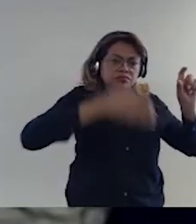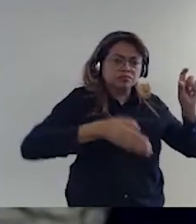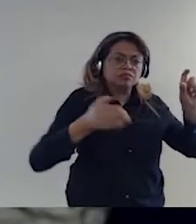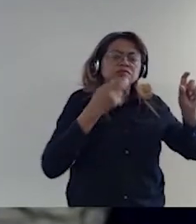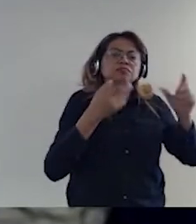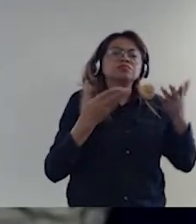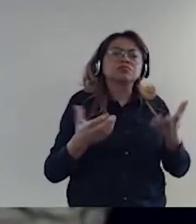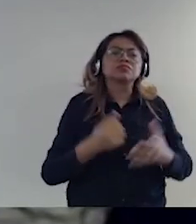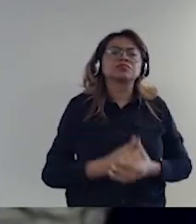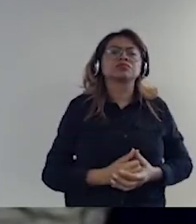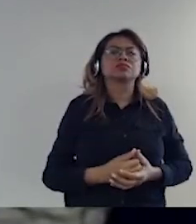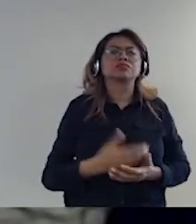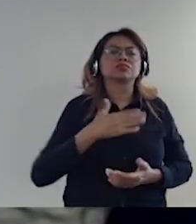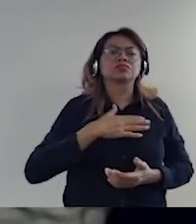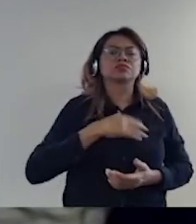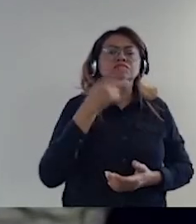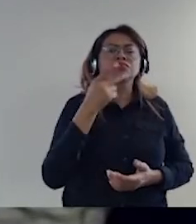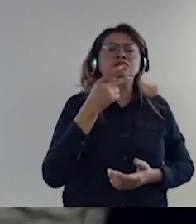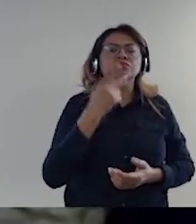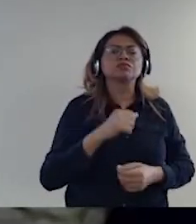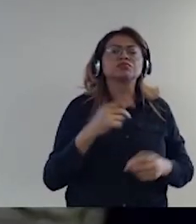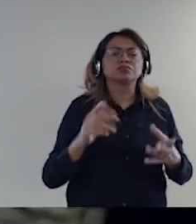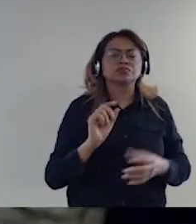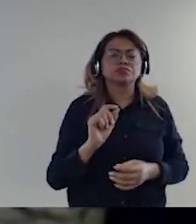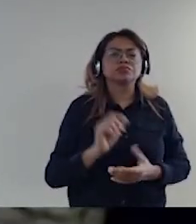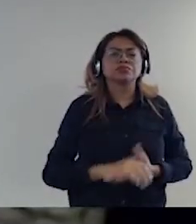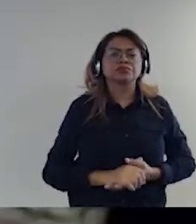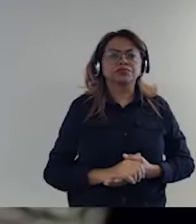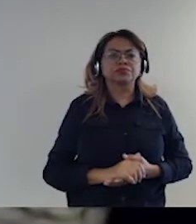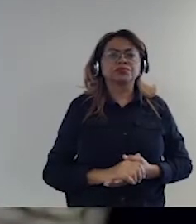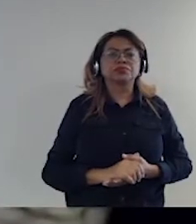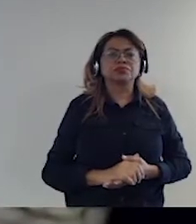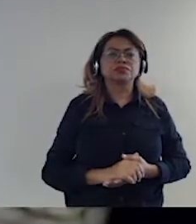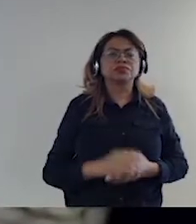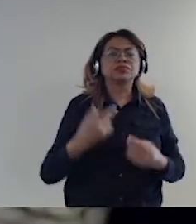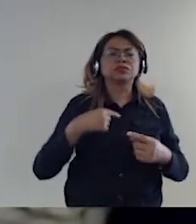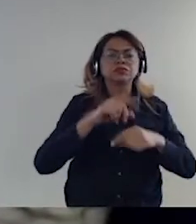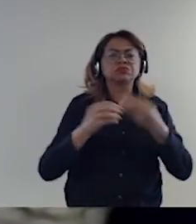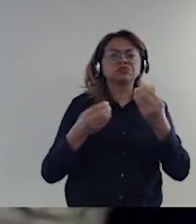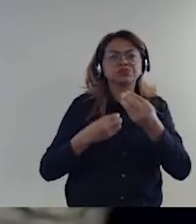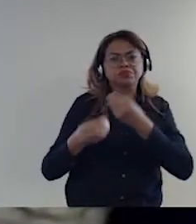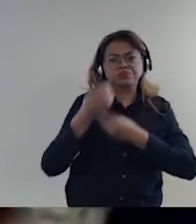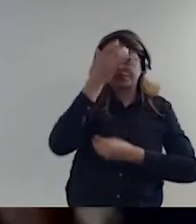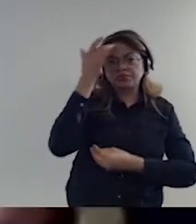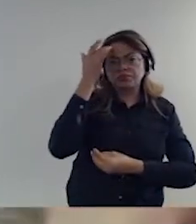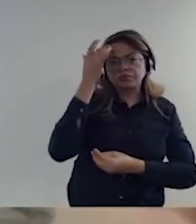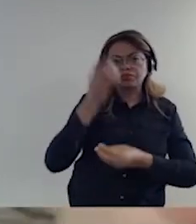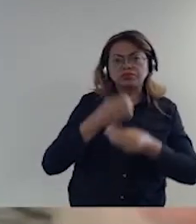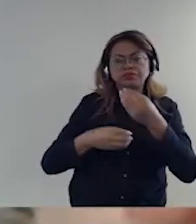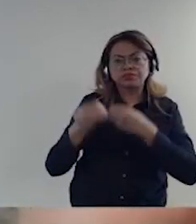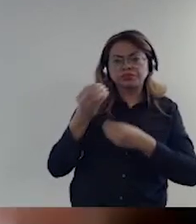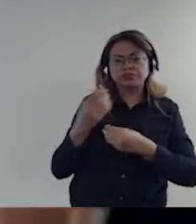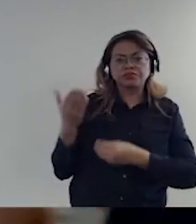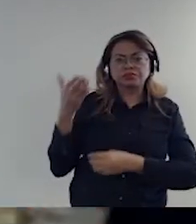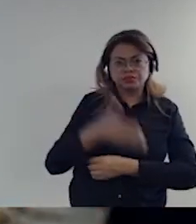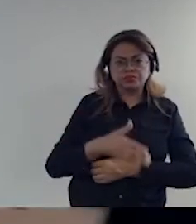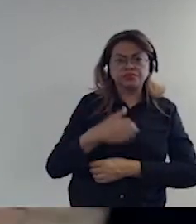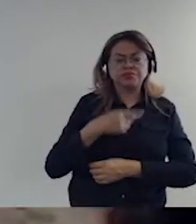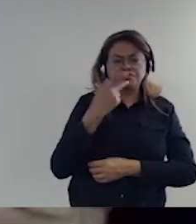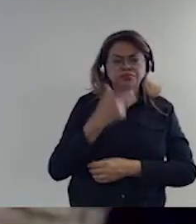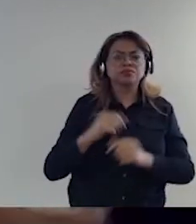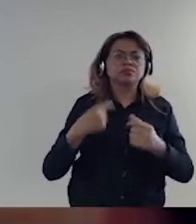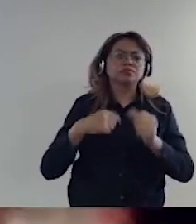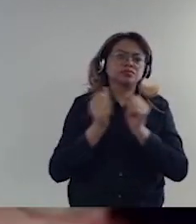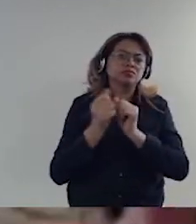intervir? Eu só vou falar aqui dos operadores na medida em que podem concorrer para o reequilíbrio. E com isto eu